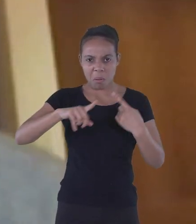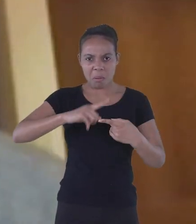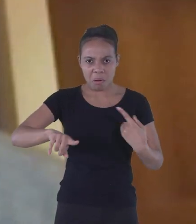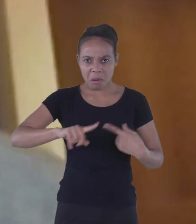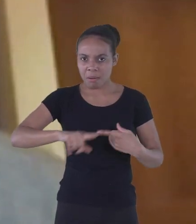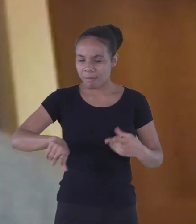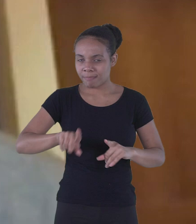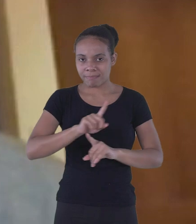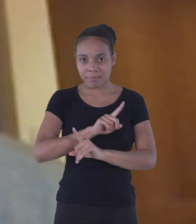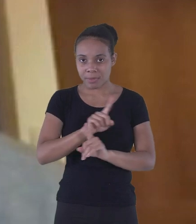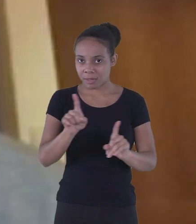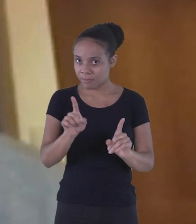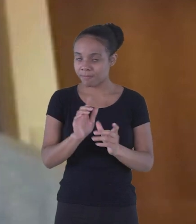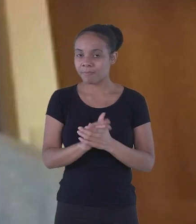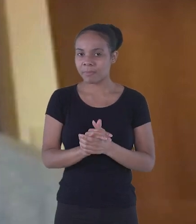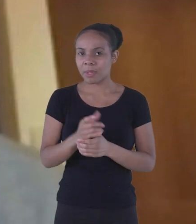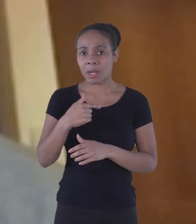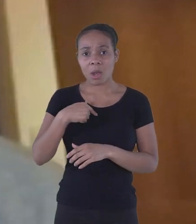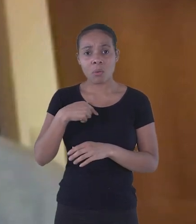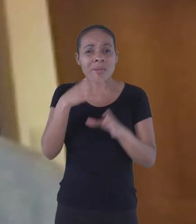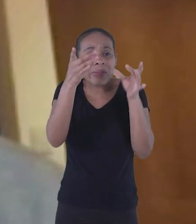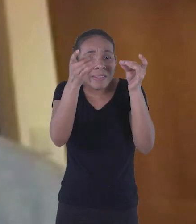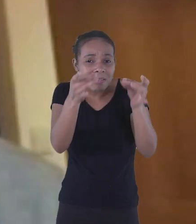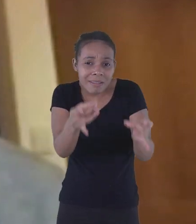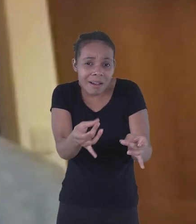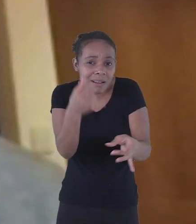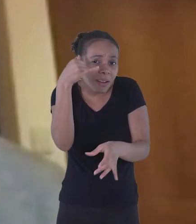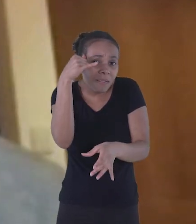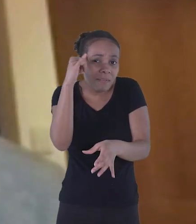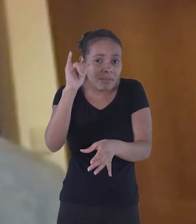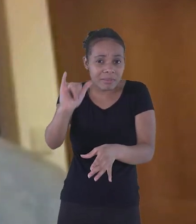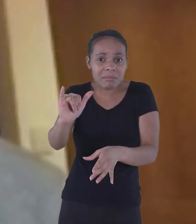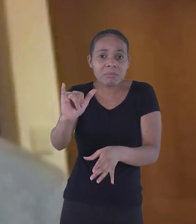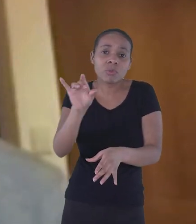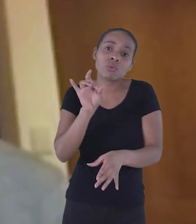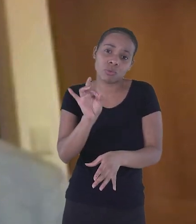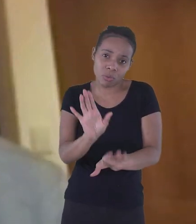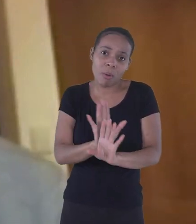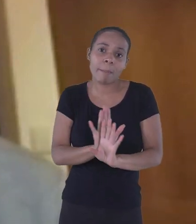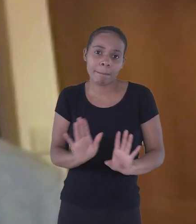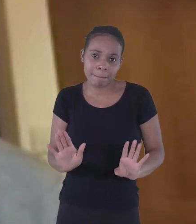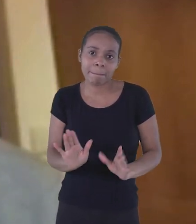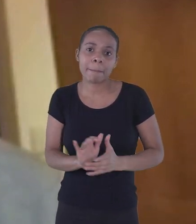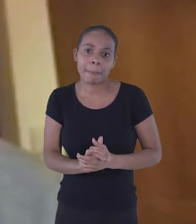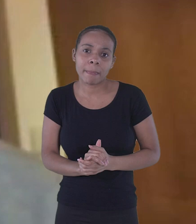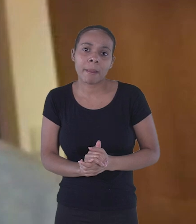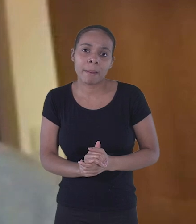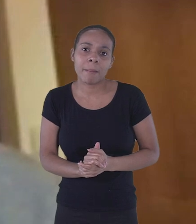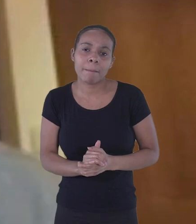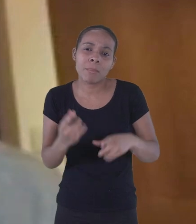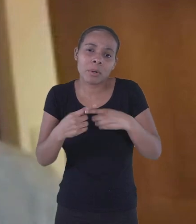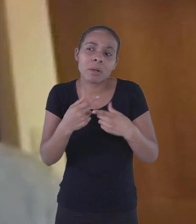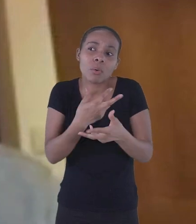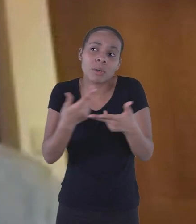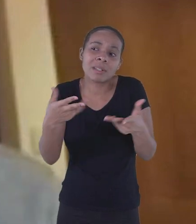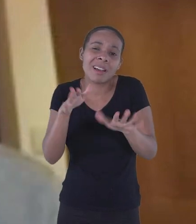que seriam desrespeitosos. Essa foi a única contenção que eu